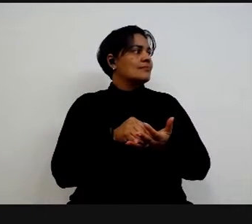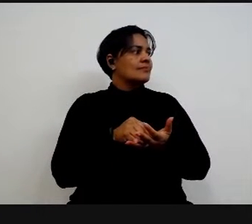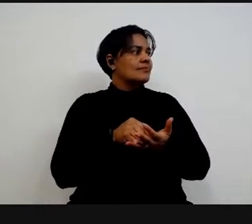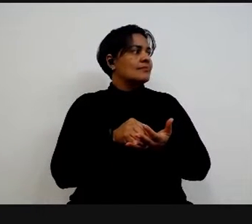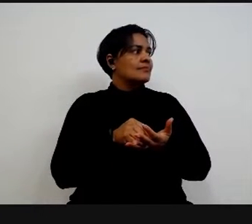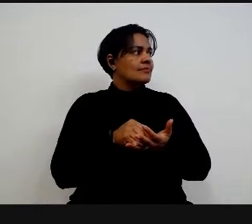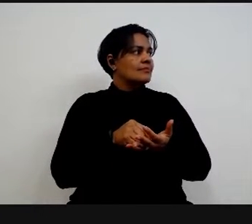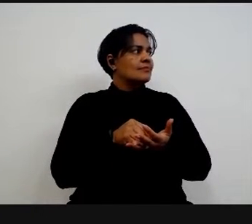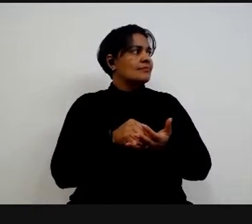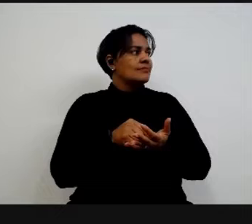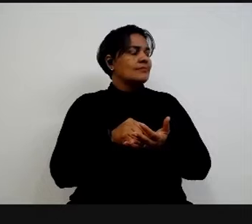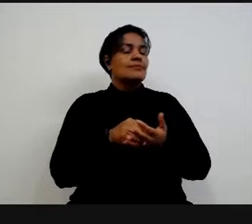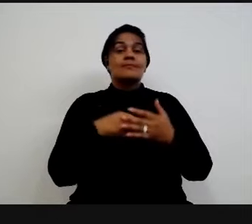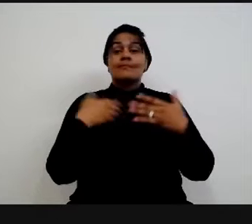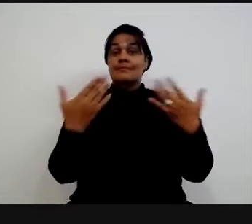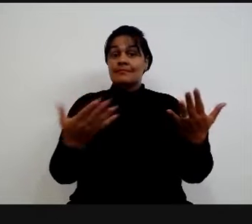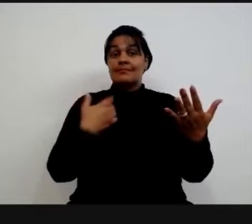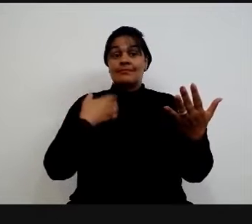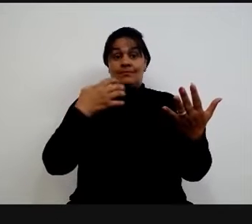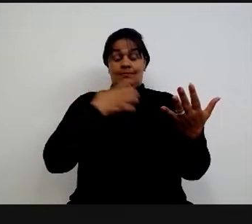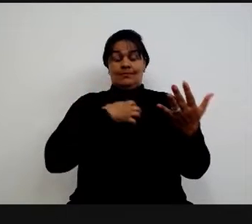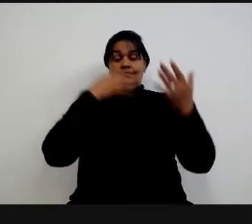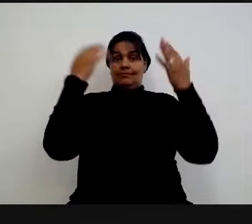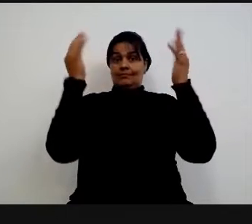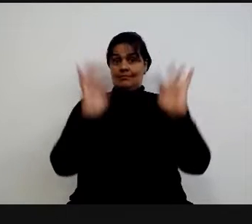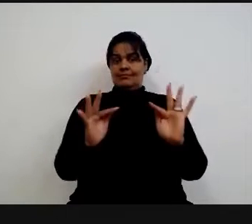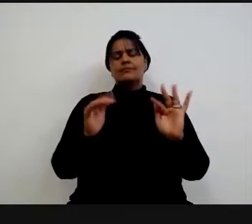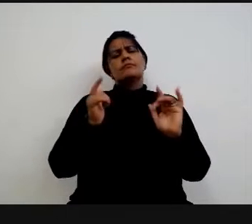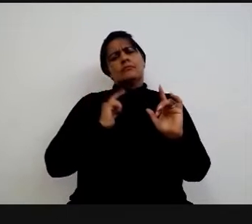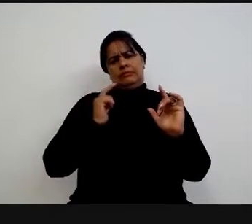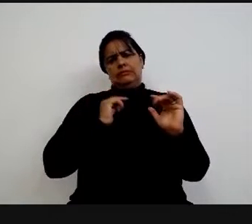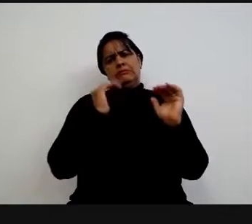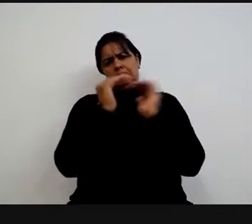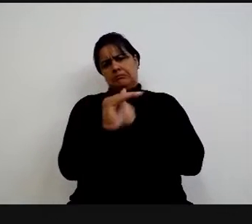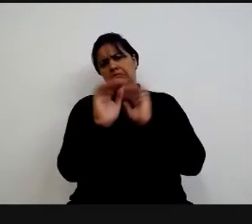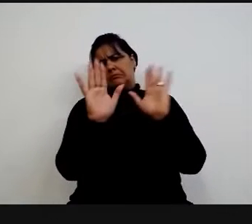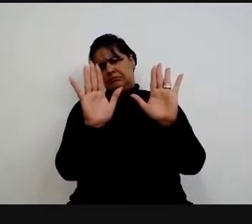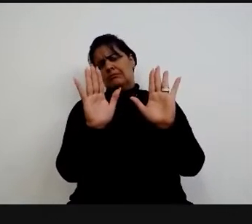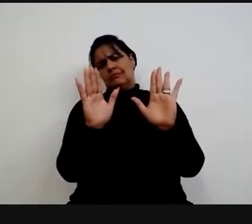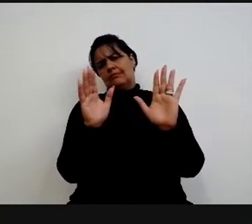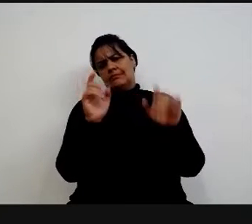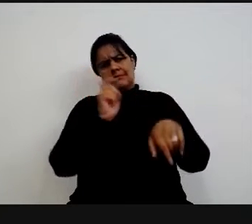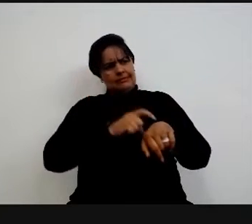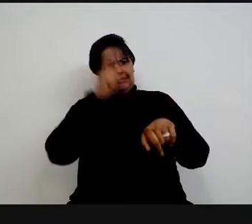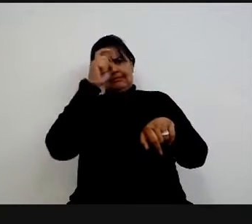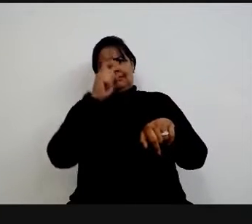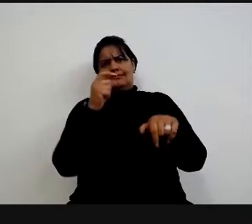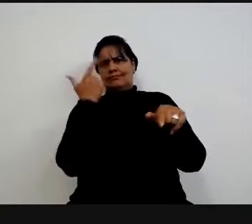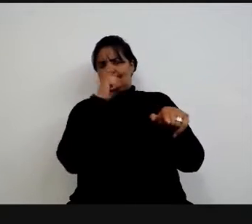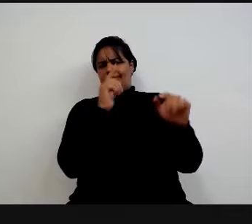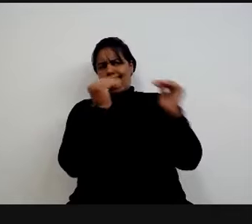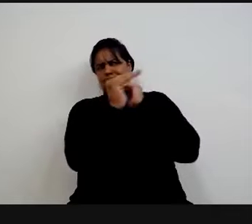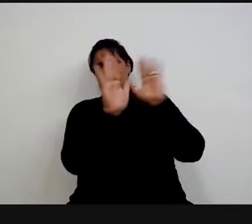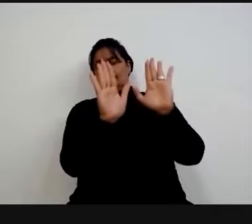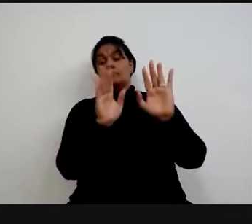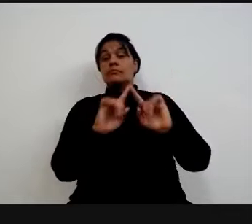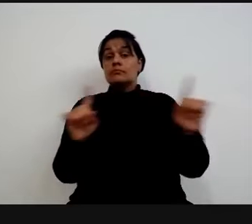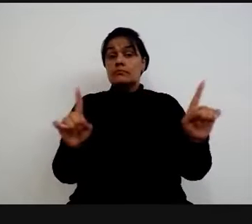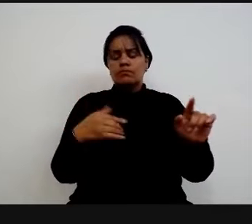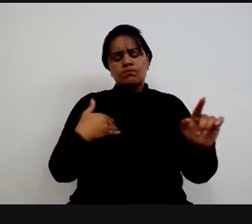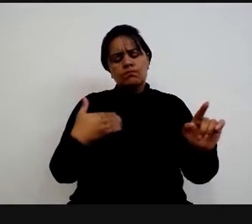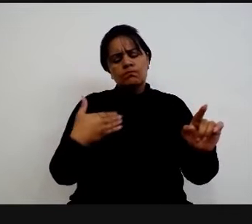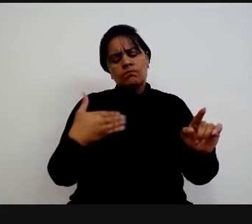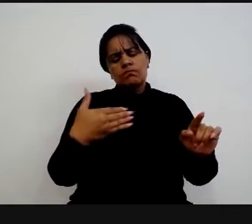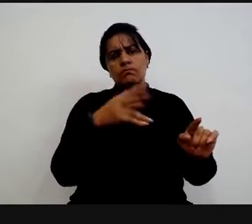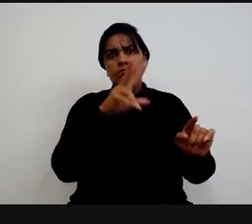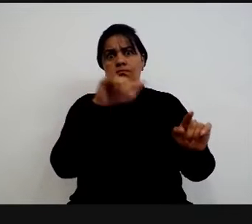né? Havia quer dizer, há uma divergência aparente na hora que você começa a conversar sobre isso, mas você